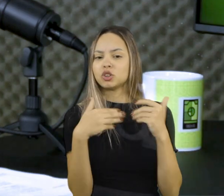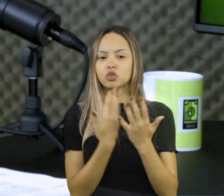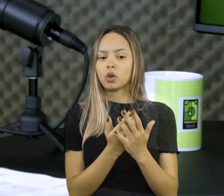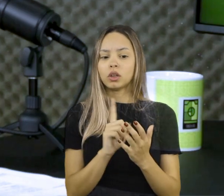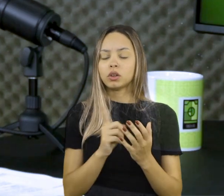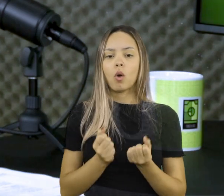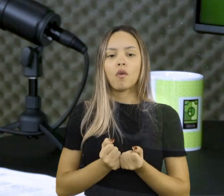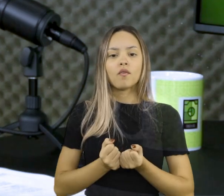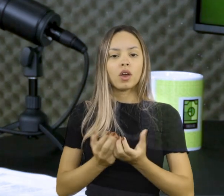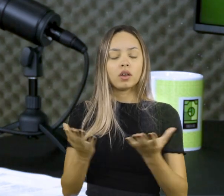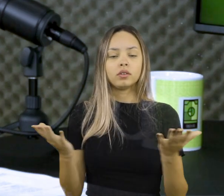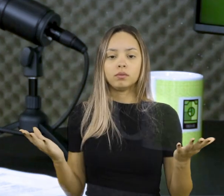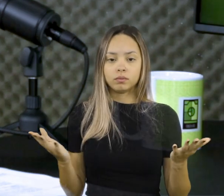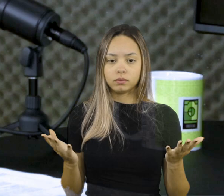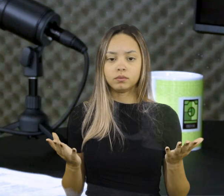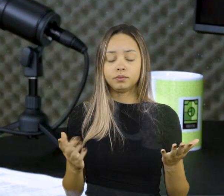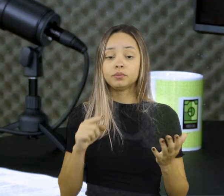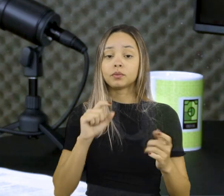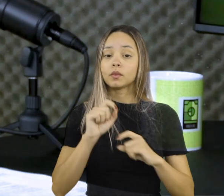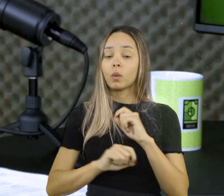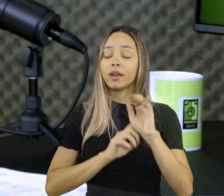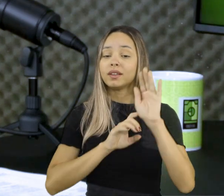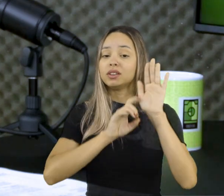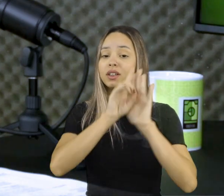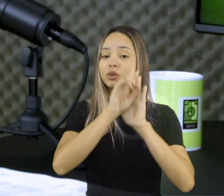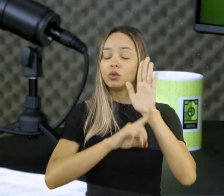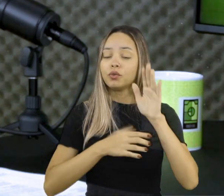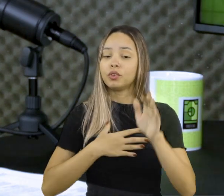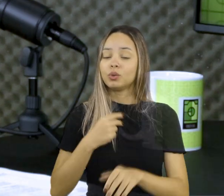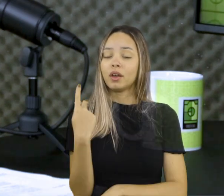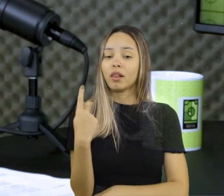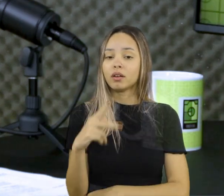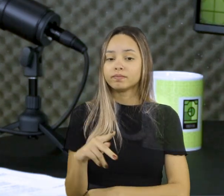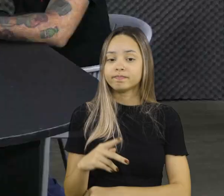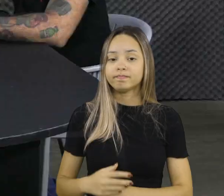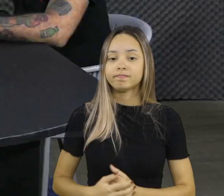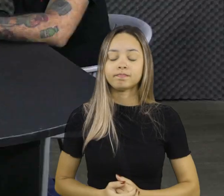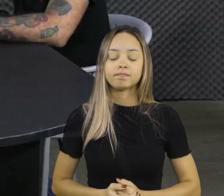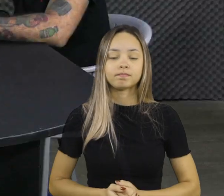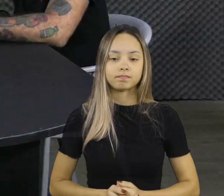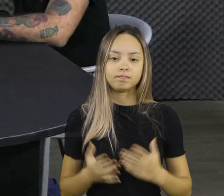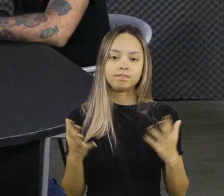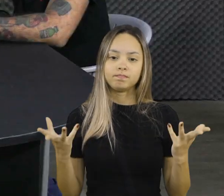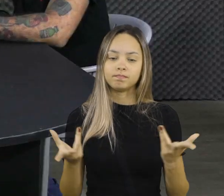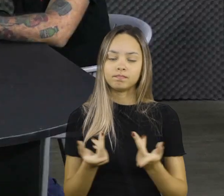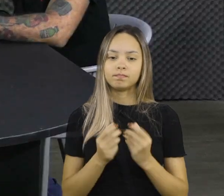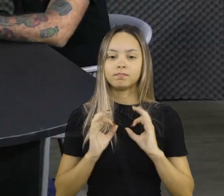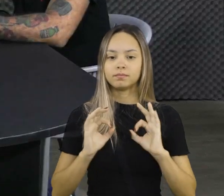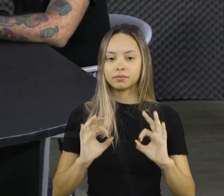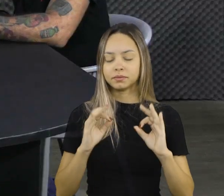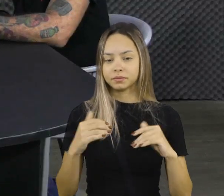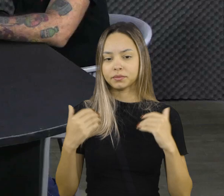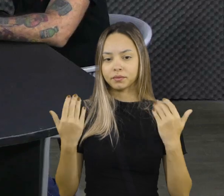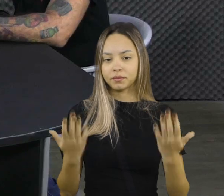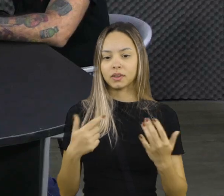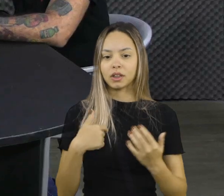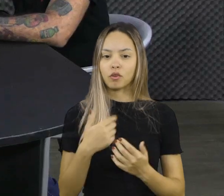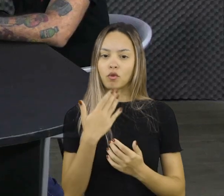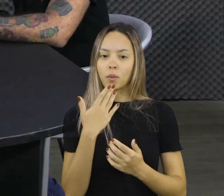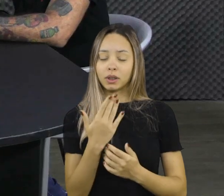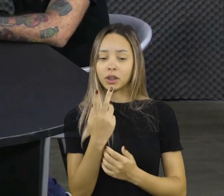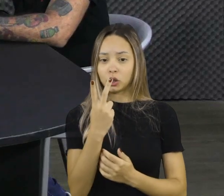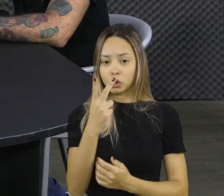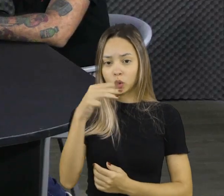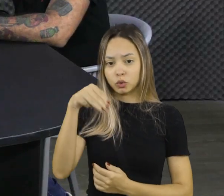que ela está pleiteando e aquilo que é de direito dela e do filho dela. Maravilhoso, Nilma. Eu vou pedir 2 minutinhos